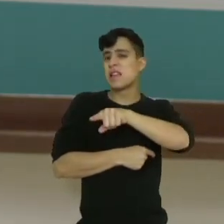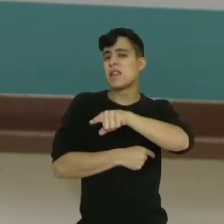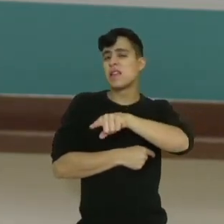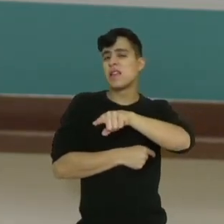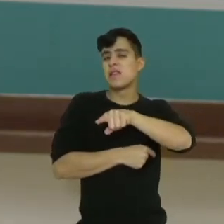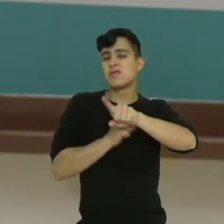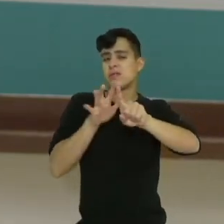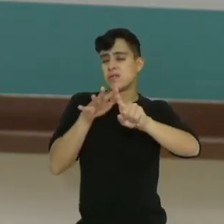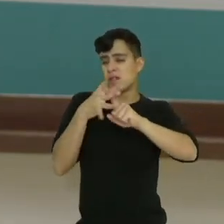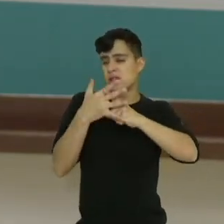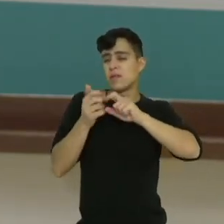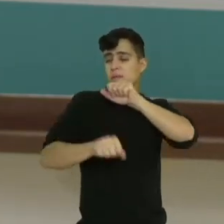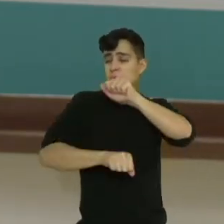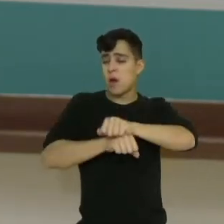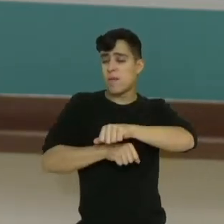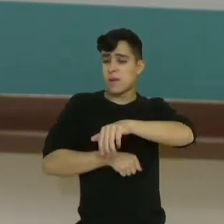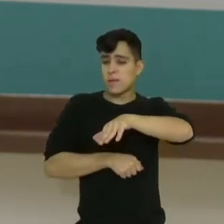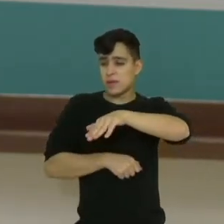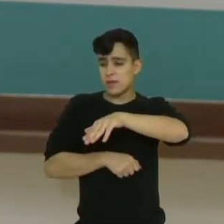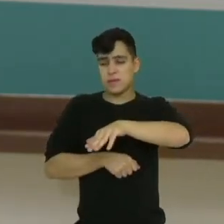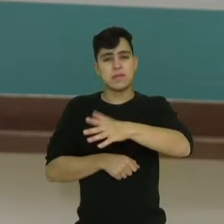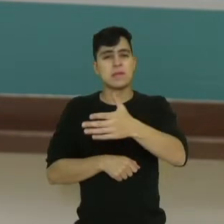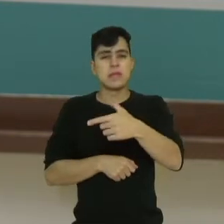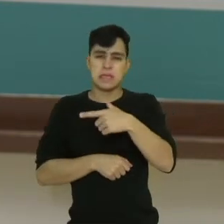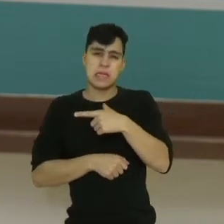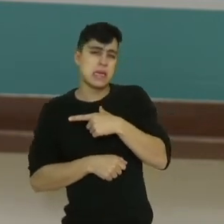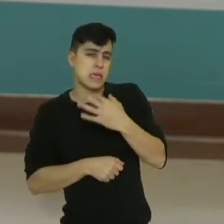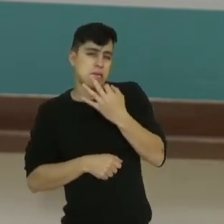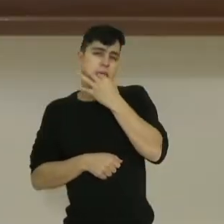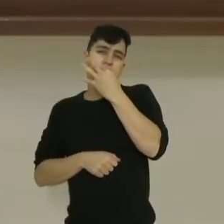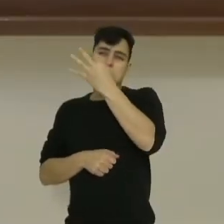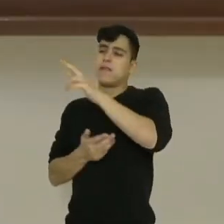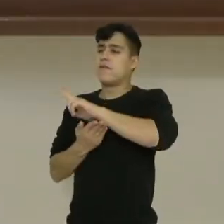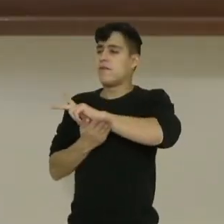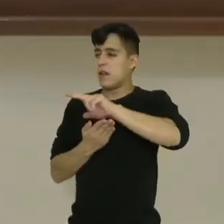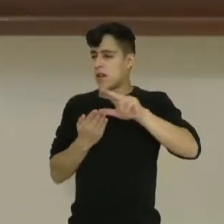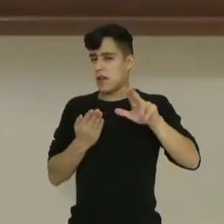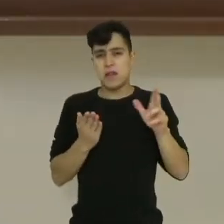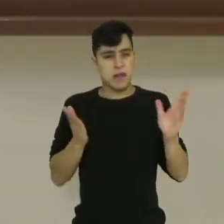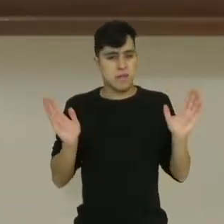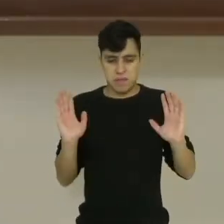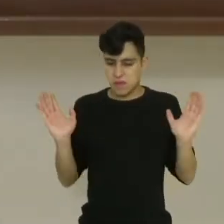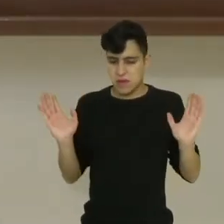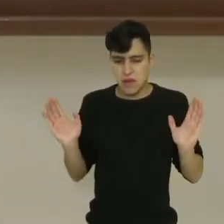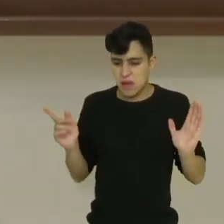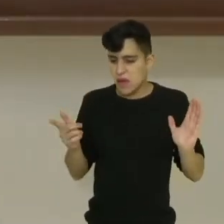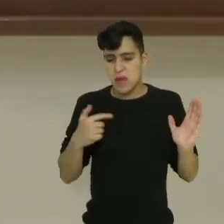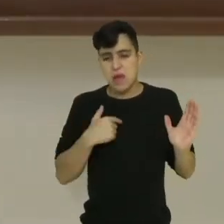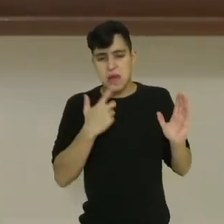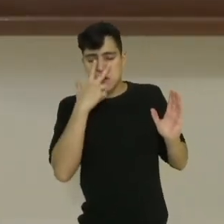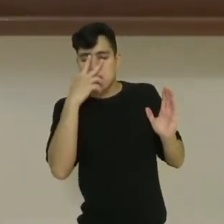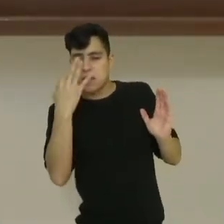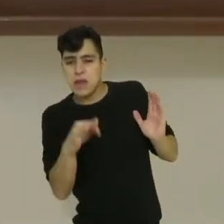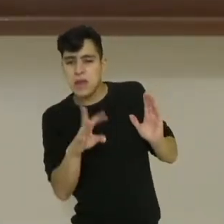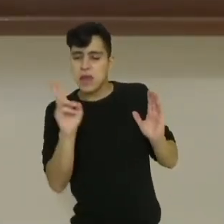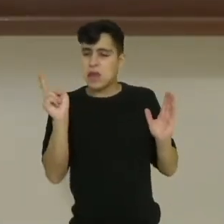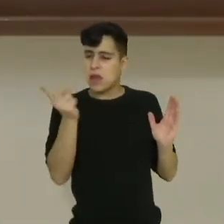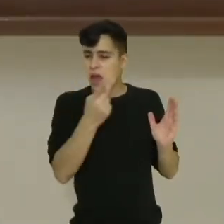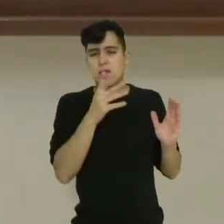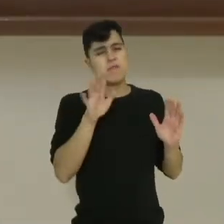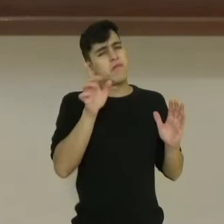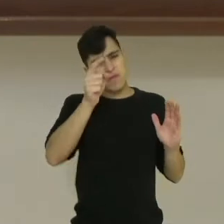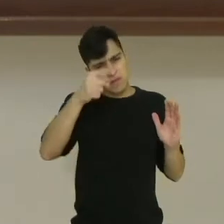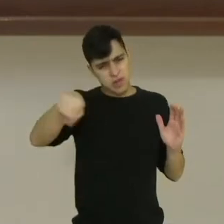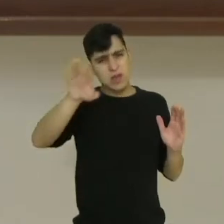da sociedade. Sobre essa frase existem várias críticas, não tenho elas como absolutamente correta, faço uma pesquisa